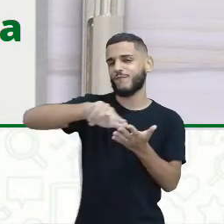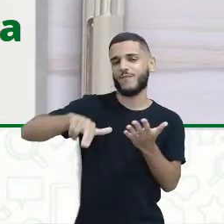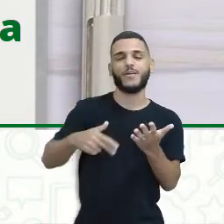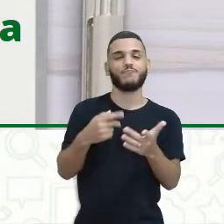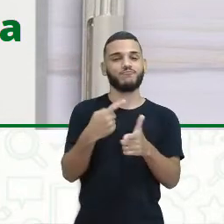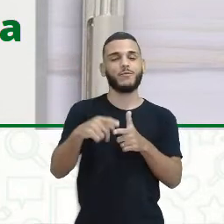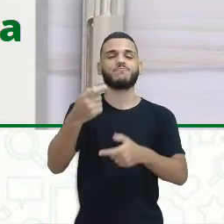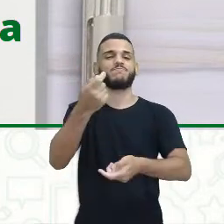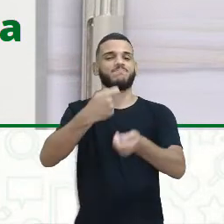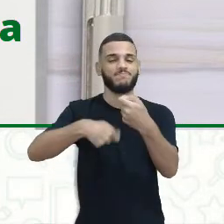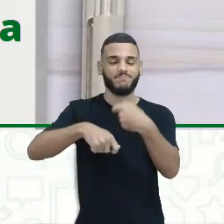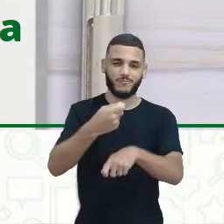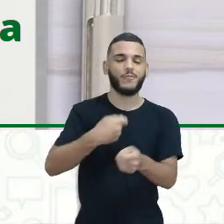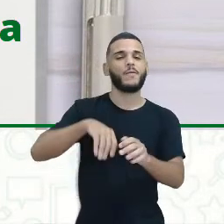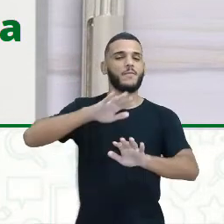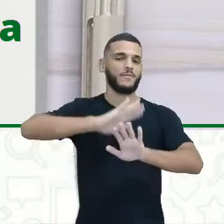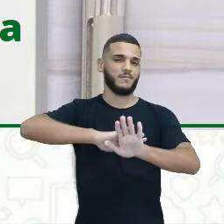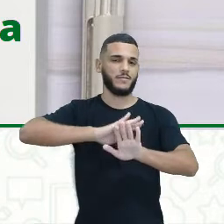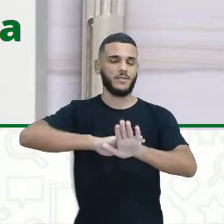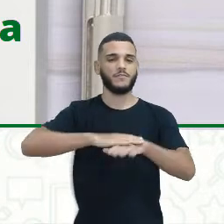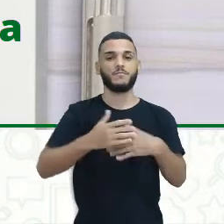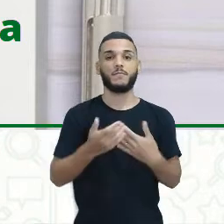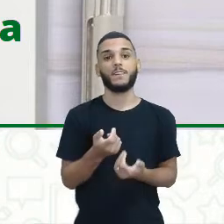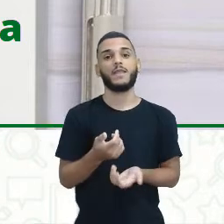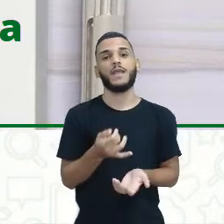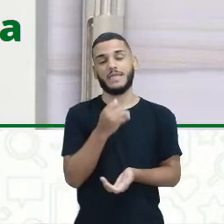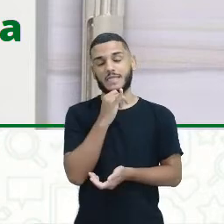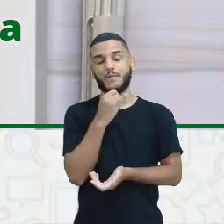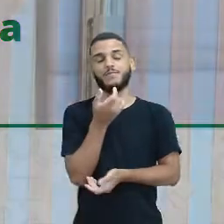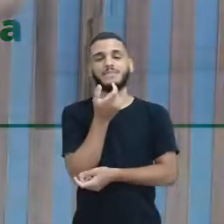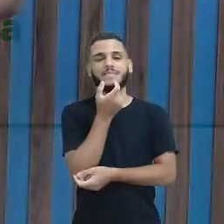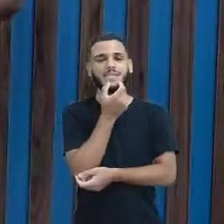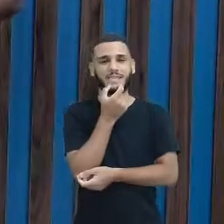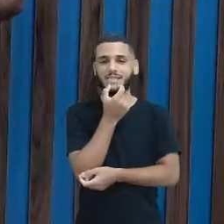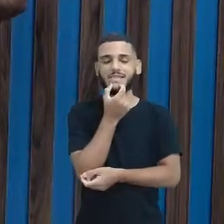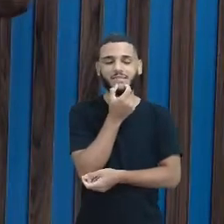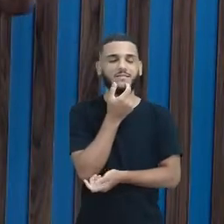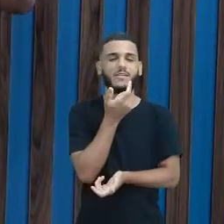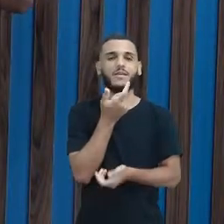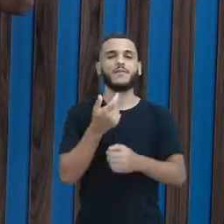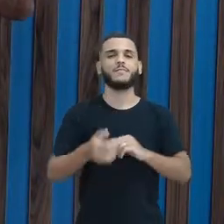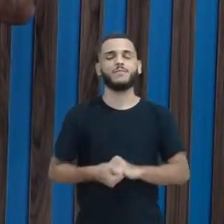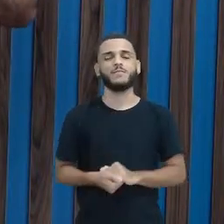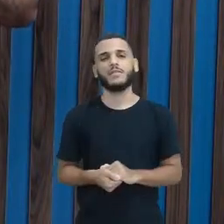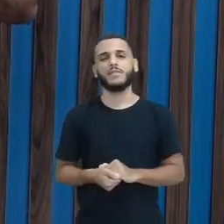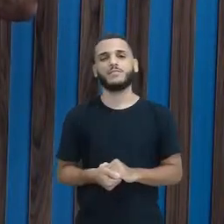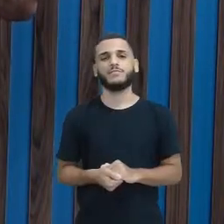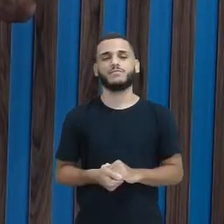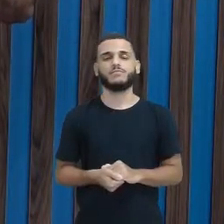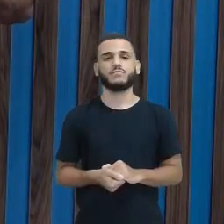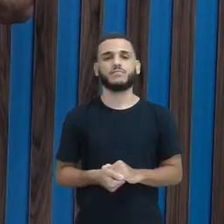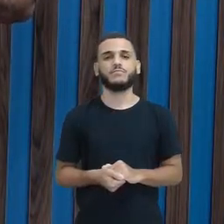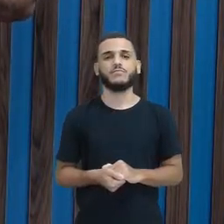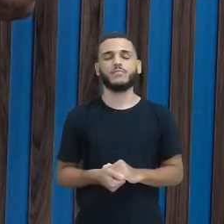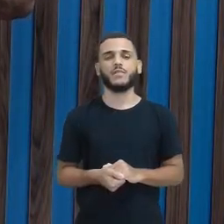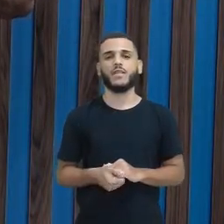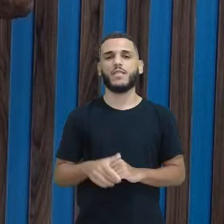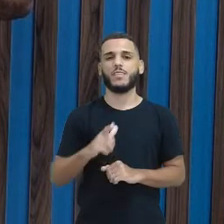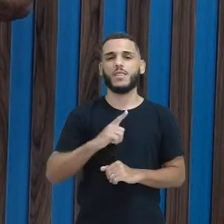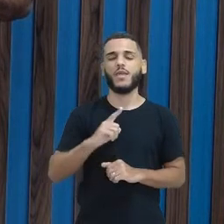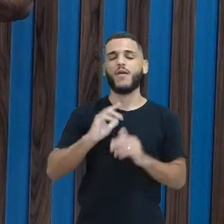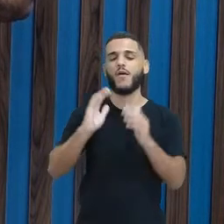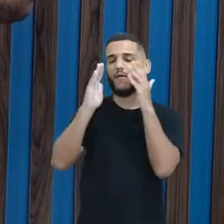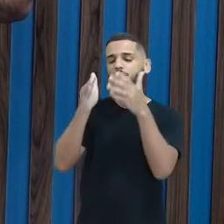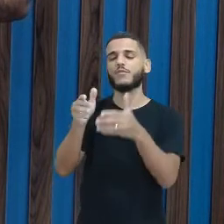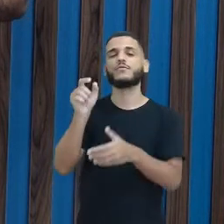econômicas por trás disso. Por exemplo, a Inglaterra foi o país que vai trabalhar ali no